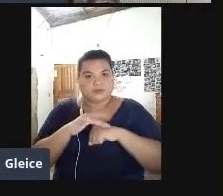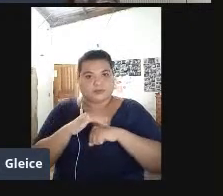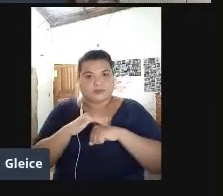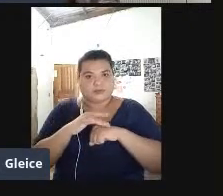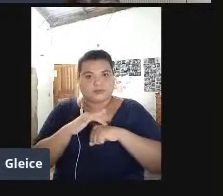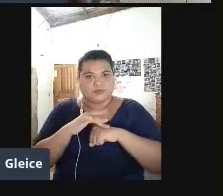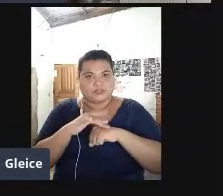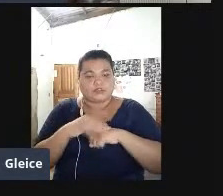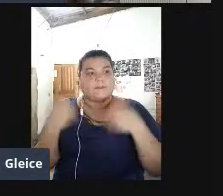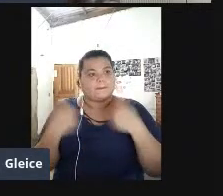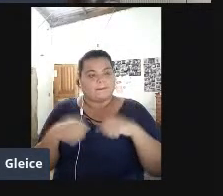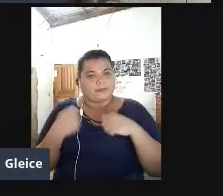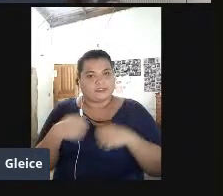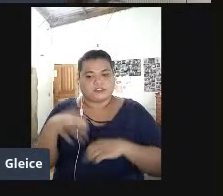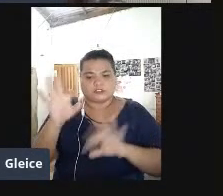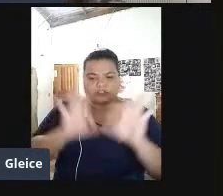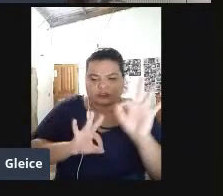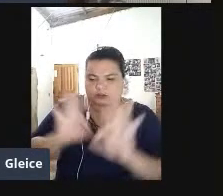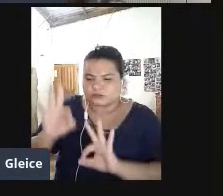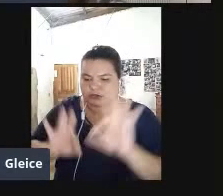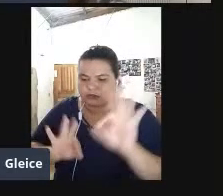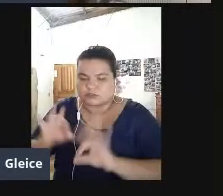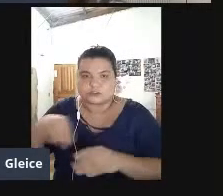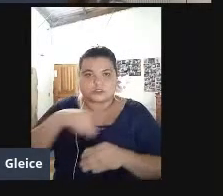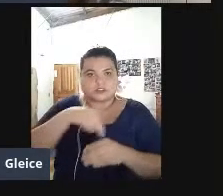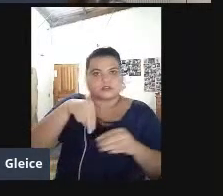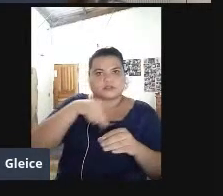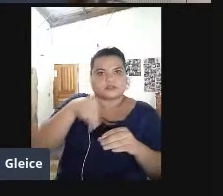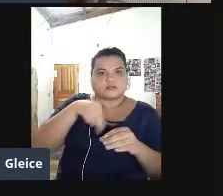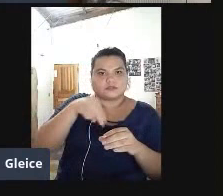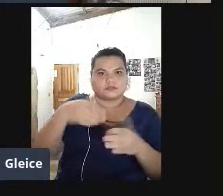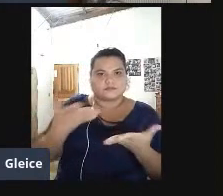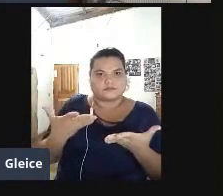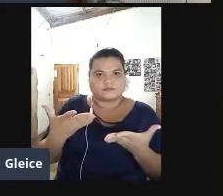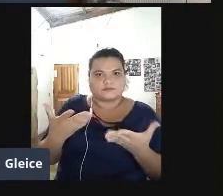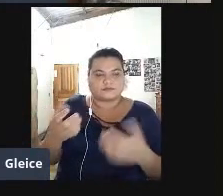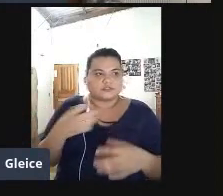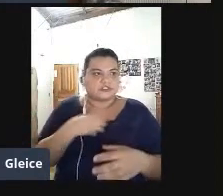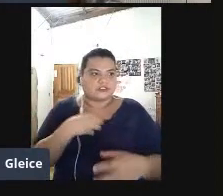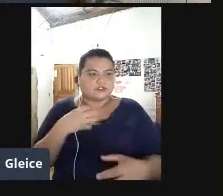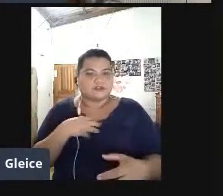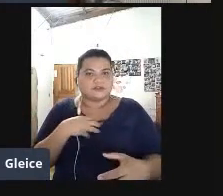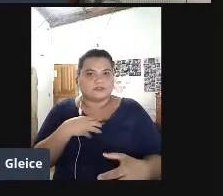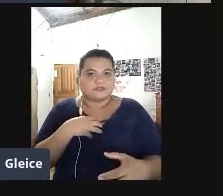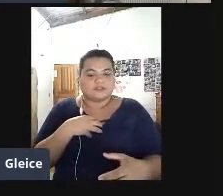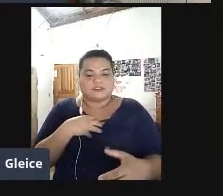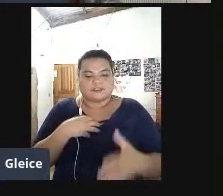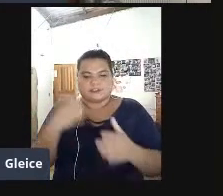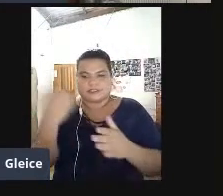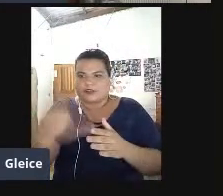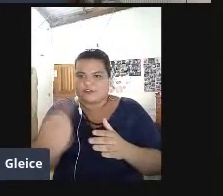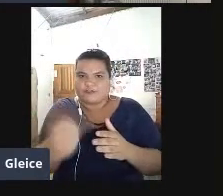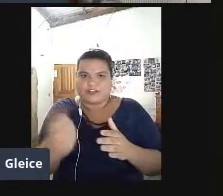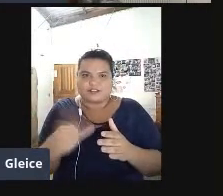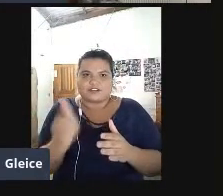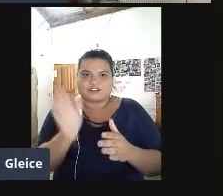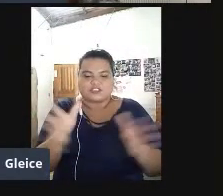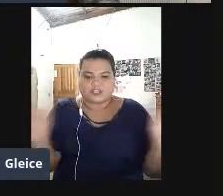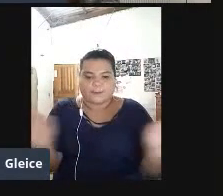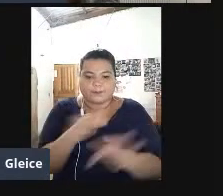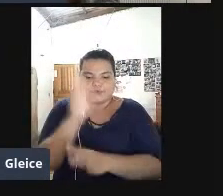instável hemodinamicamente, ele já estará com sonda passada, checada e dieta em curso. Isso é um